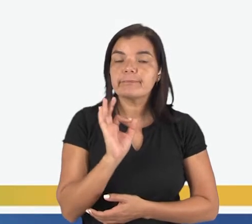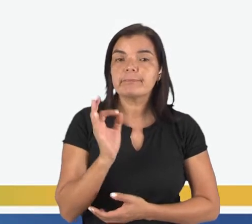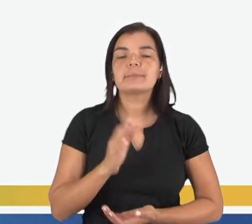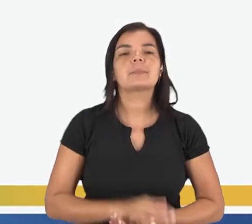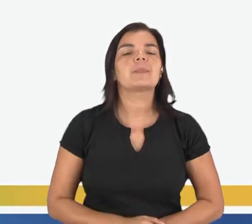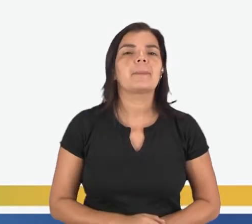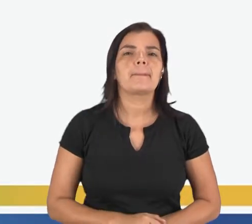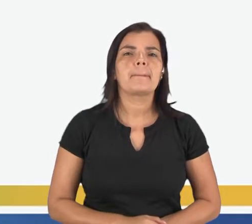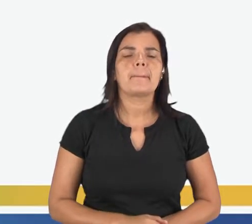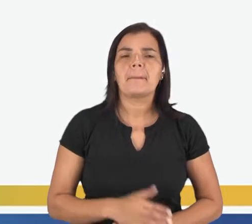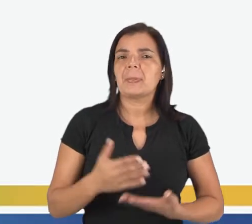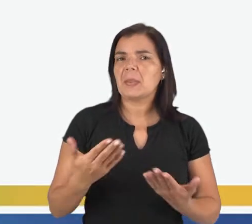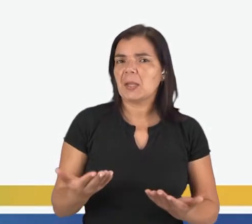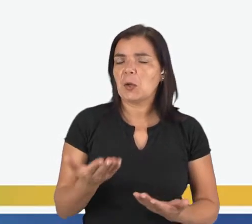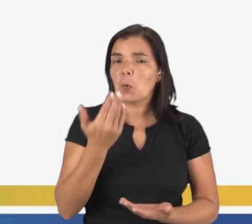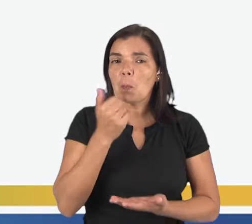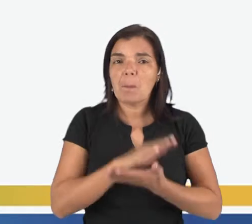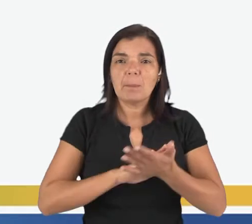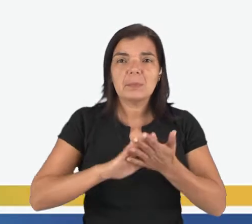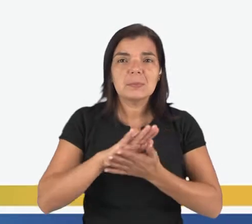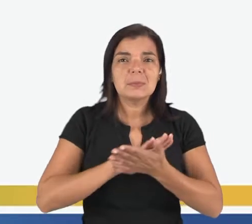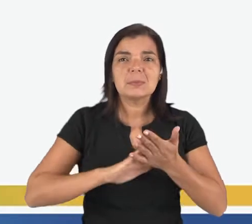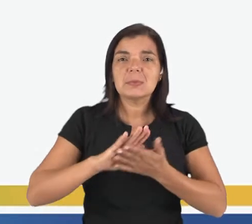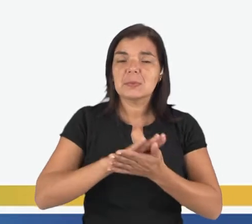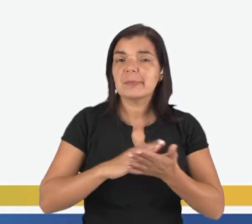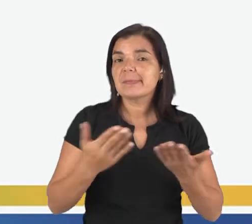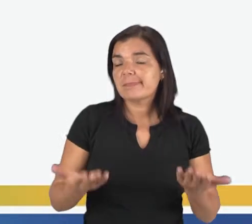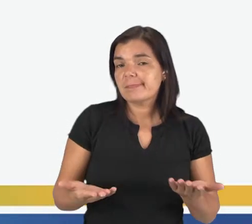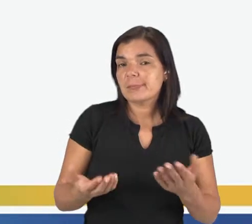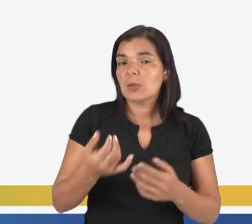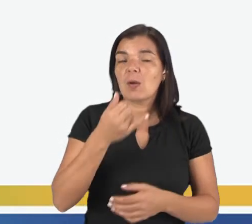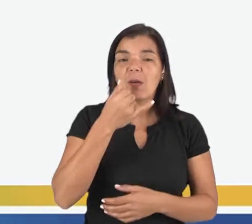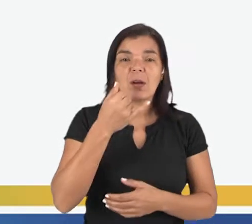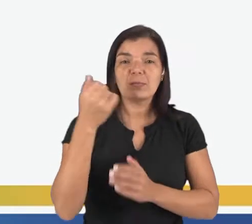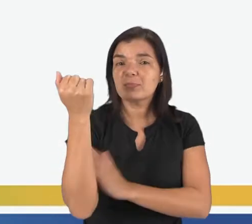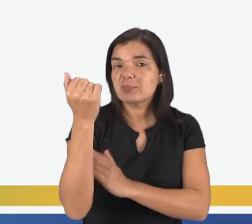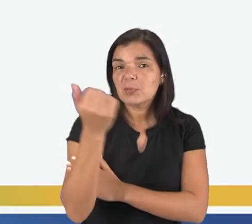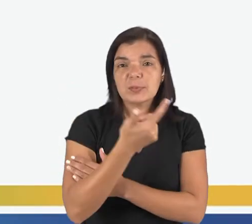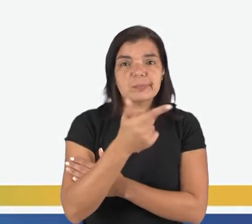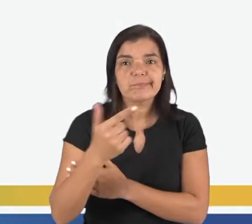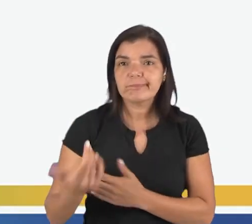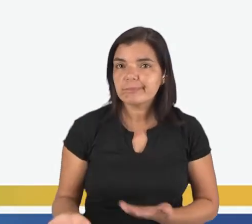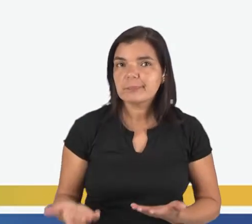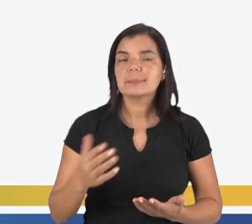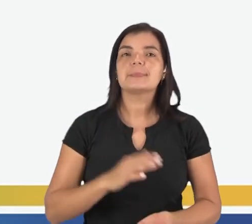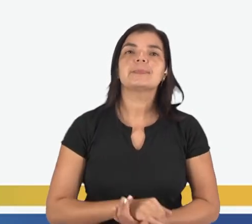né? Sem comer nada, fica sem energia, sem força, certo?